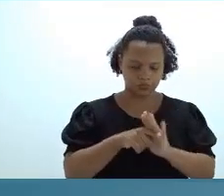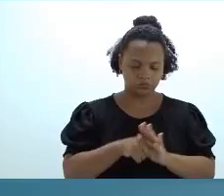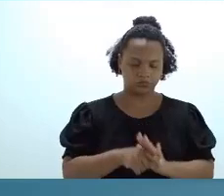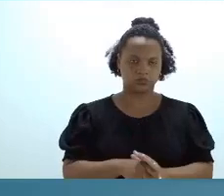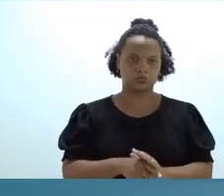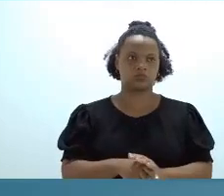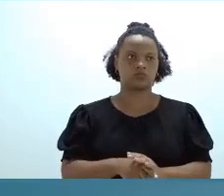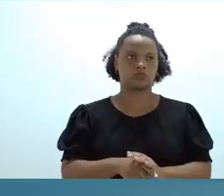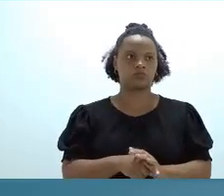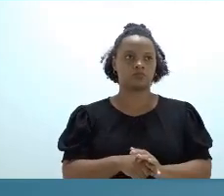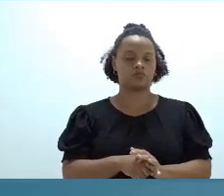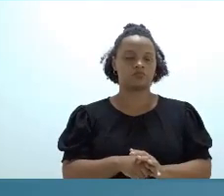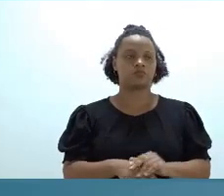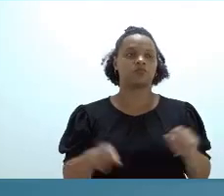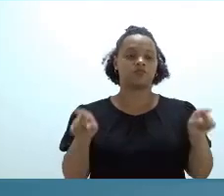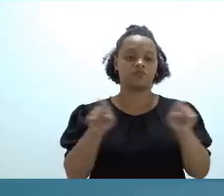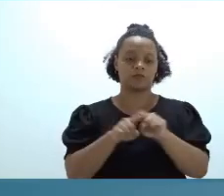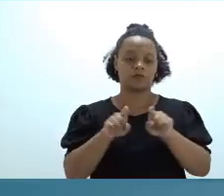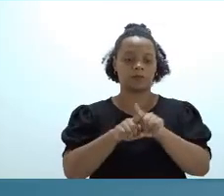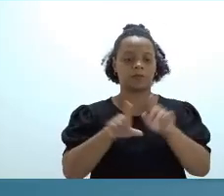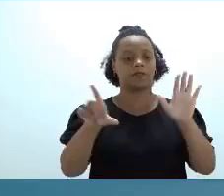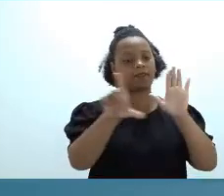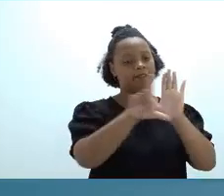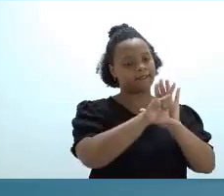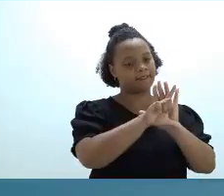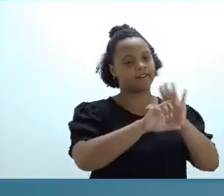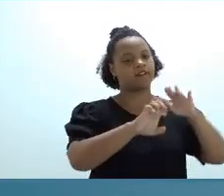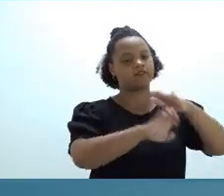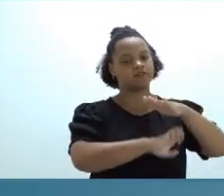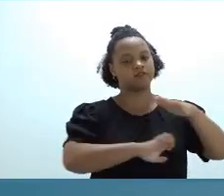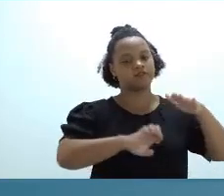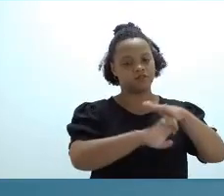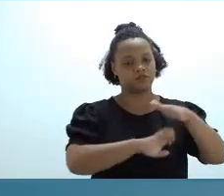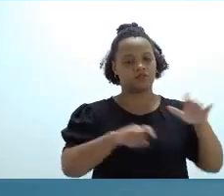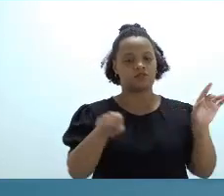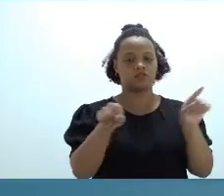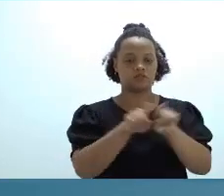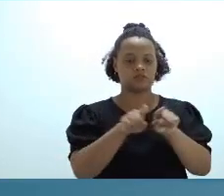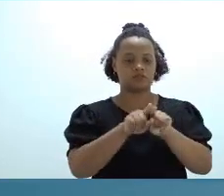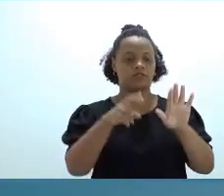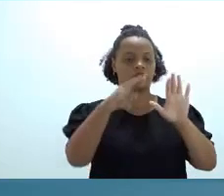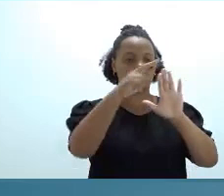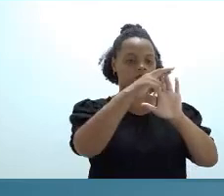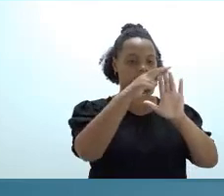ordinária estadual e ato normativo do TJPA, que, assim como o regimento